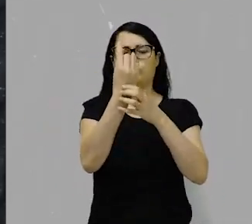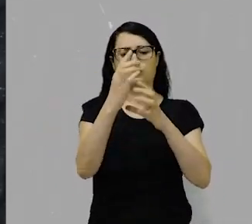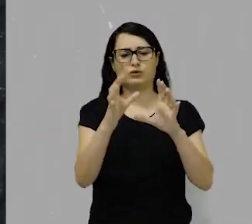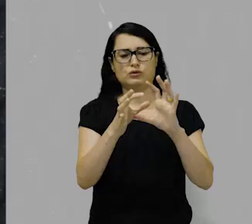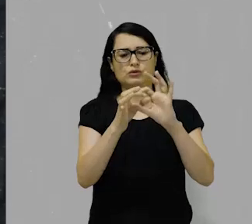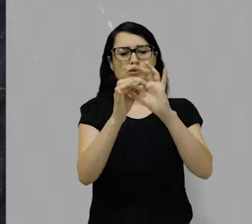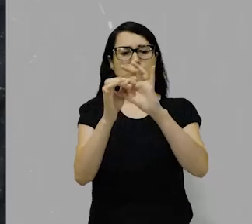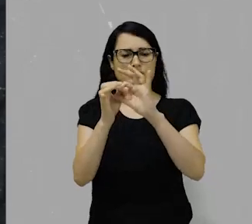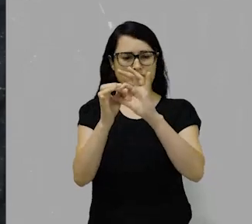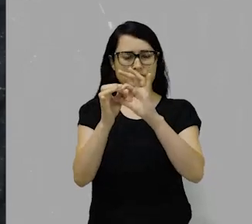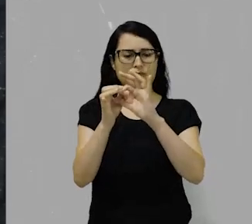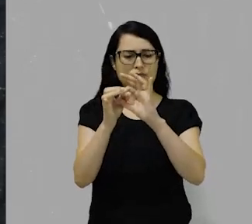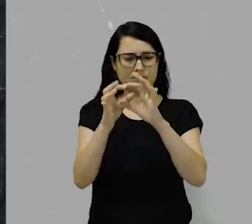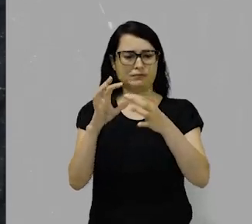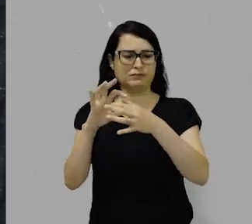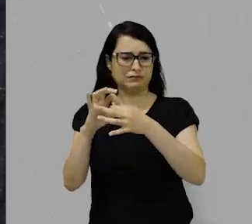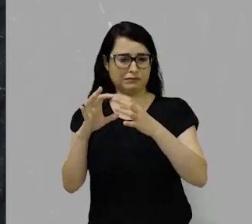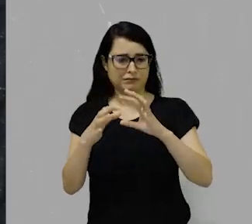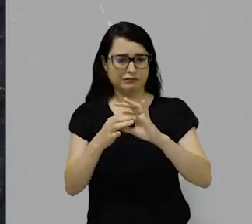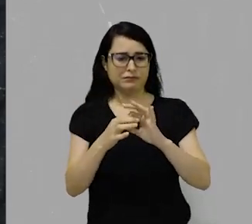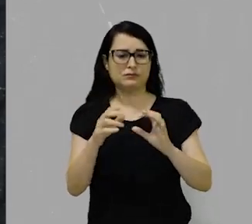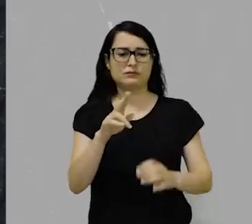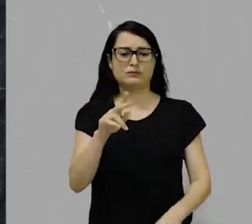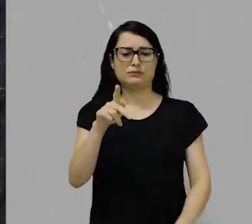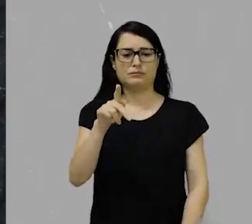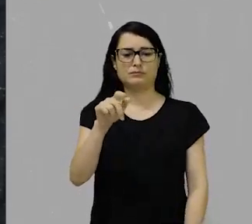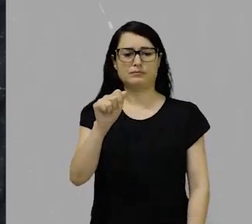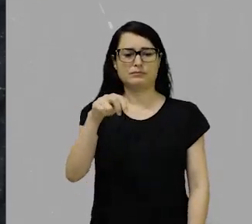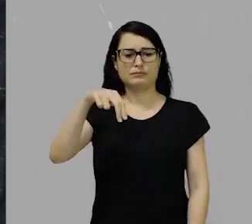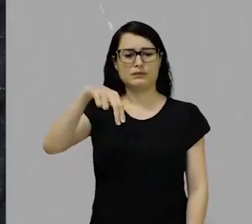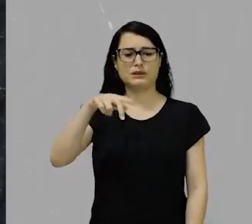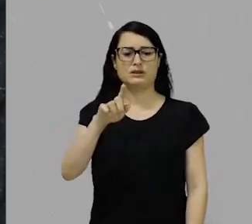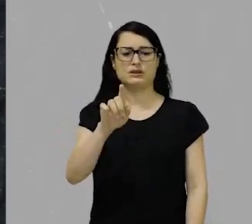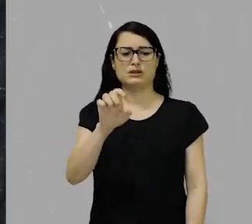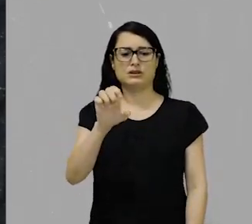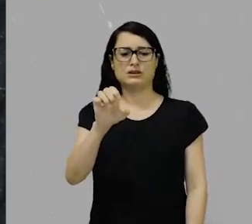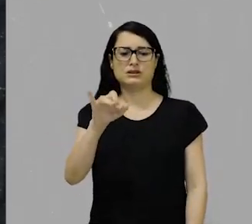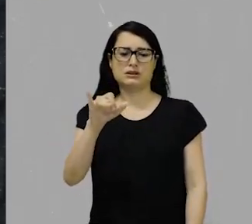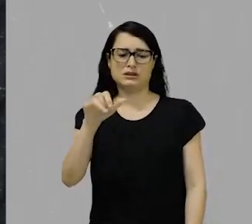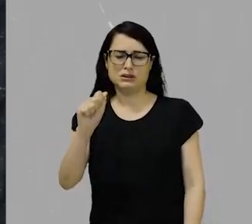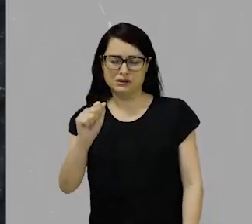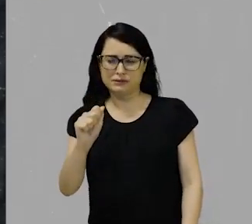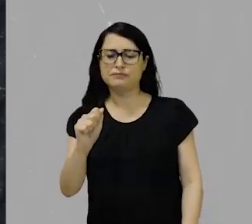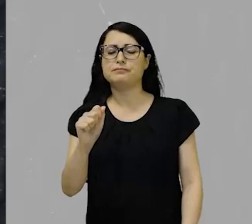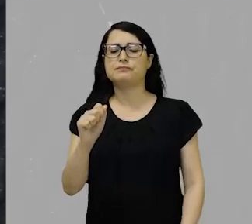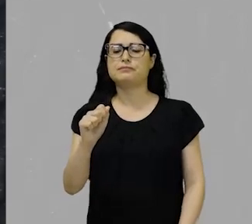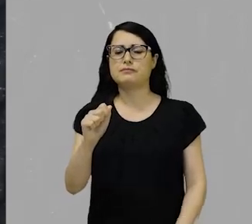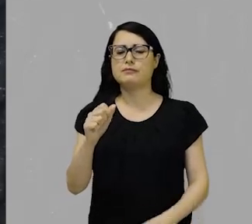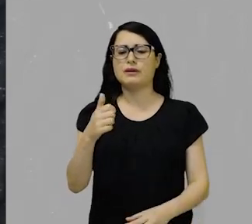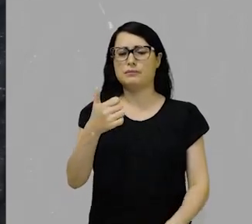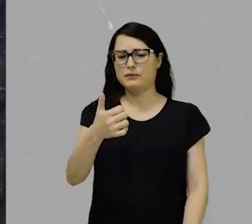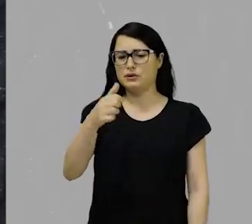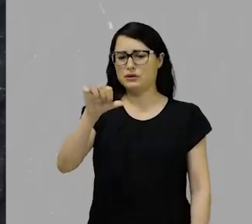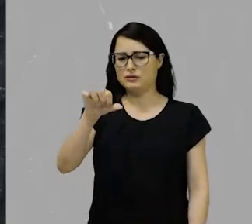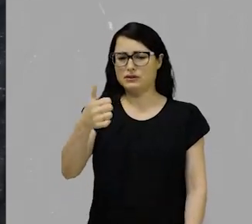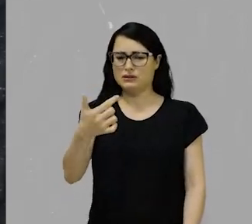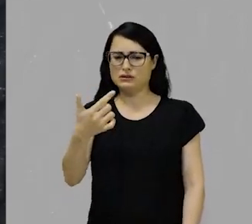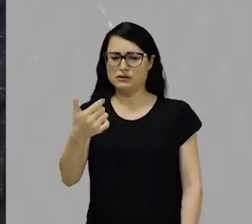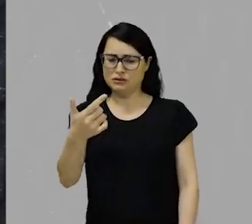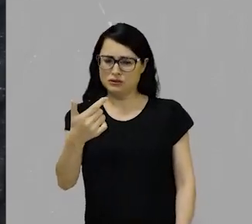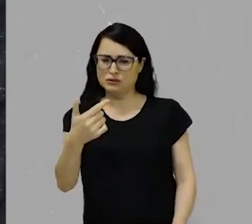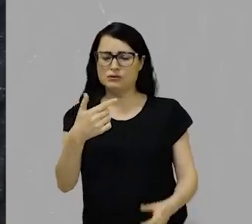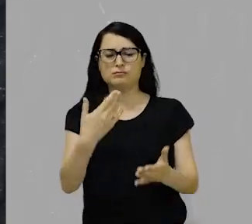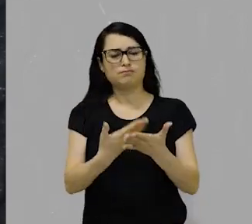Pangeia. Questão importante. Em 1912, galera, a tecnologia acerca dos estudos sobre